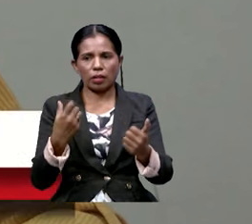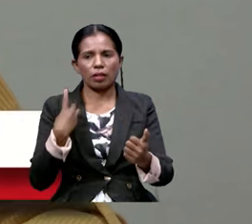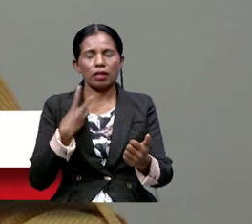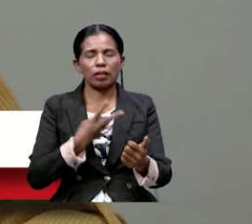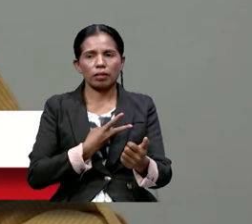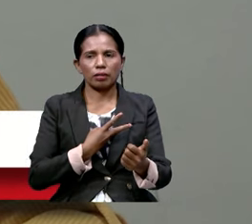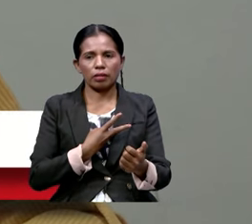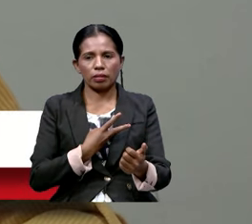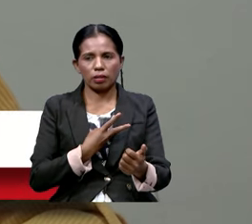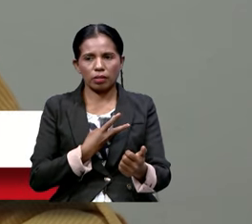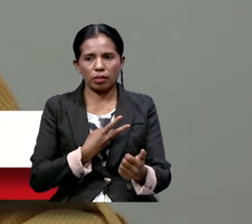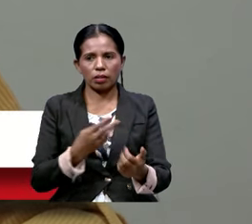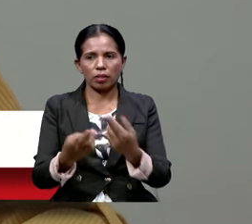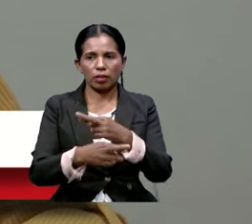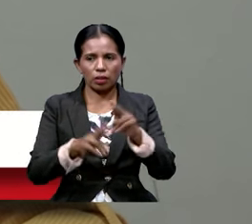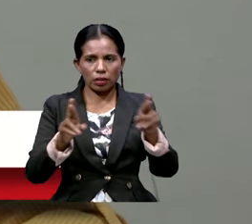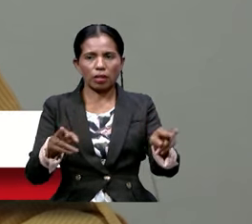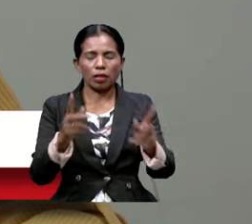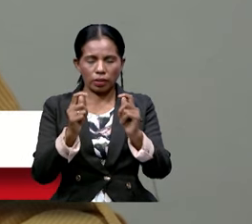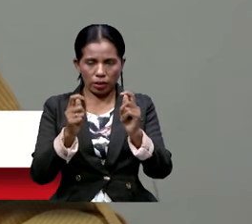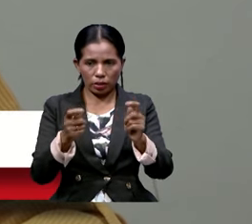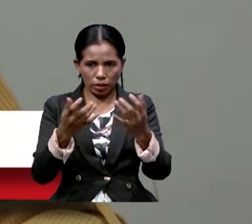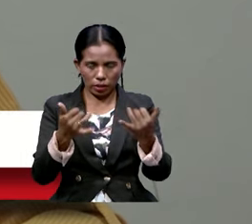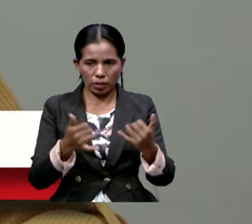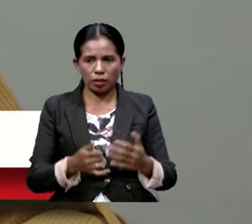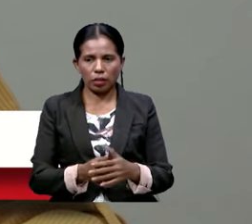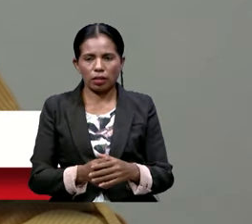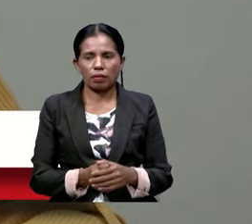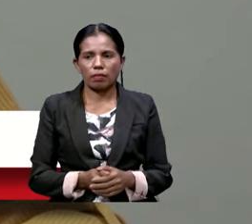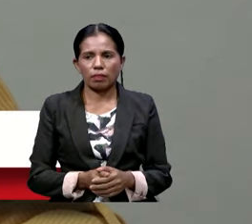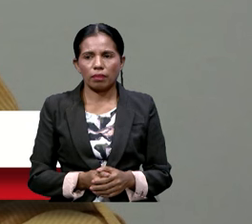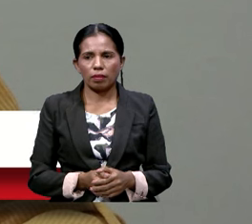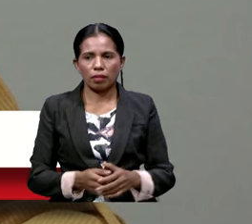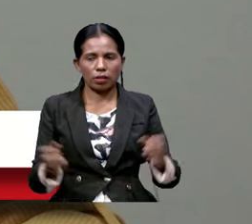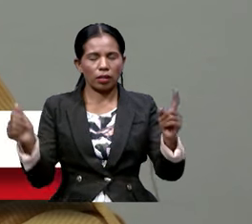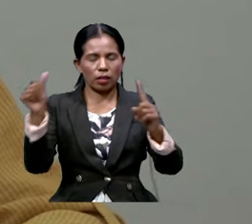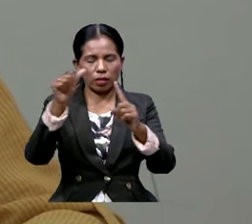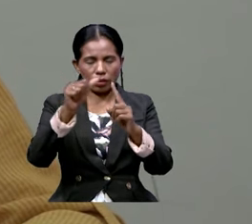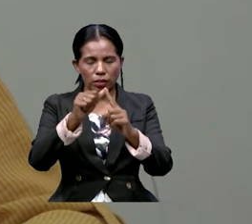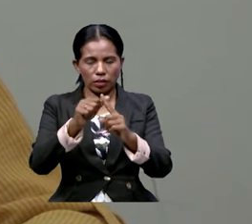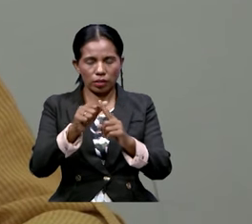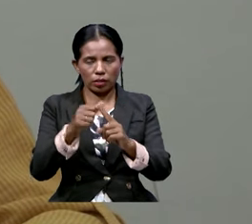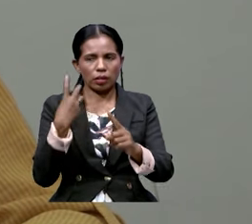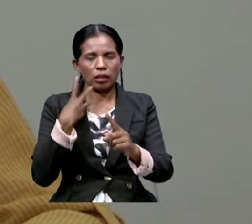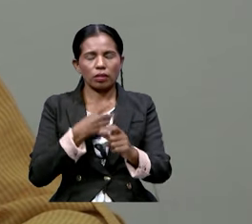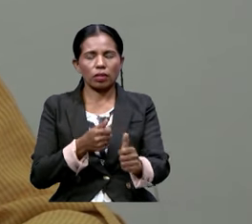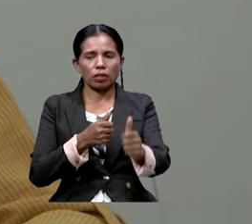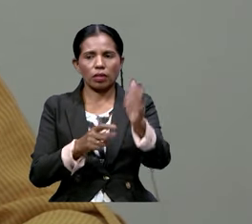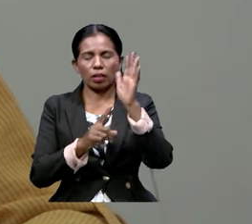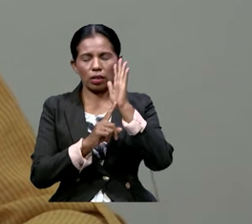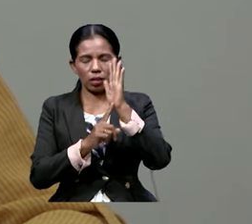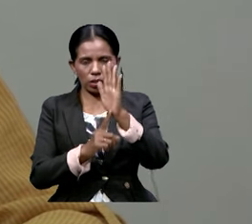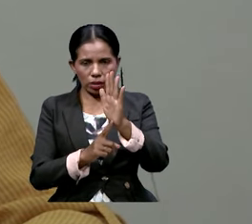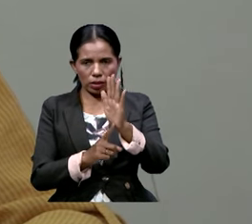ni resultado si teste ne, la atinge tarjeto na beque, ou sai lugares na